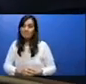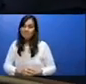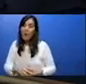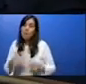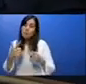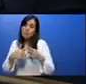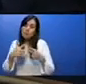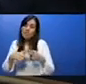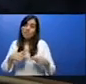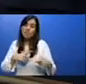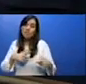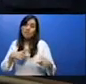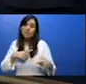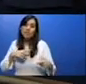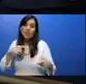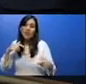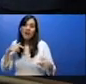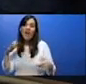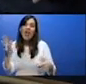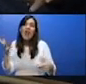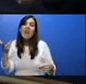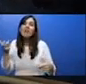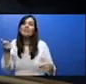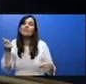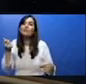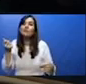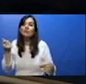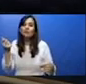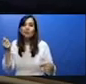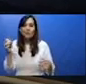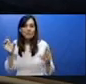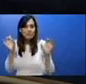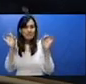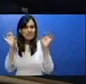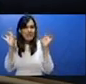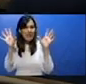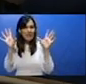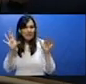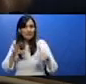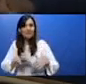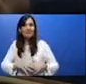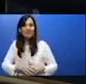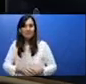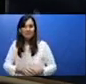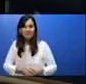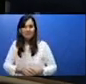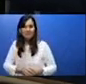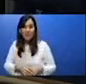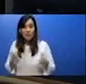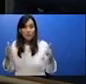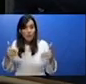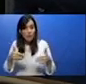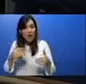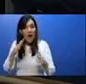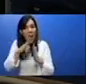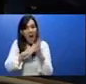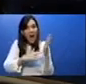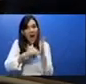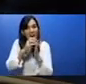talento raro, né? Tanto que ele se destacou e dedicou-se ao estudo da arte e da